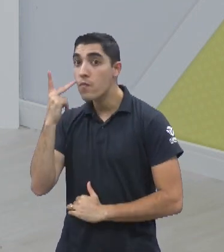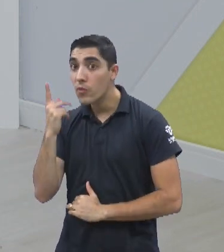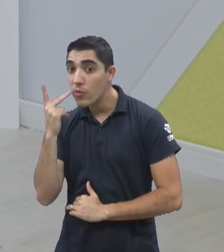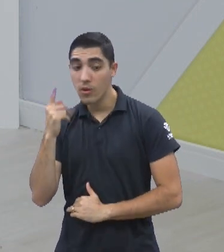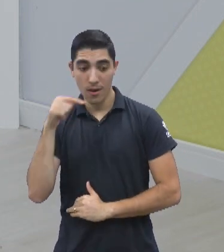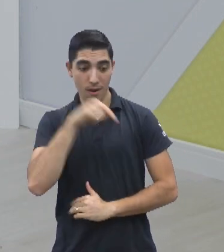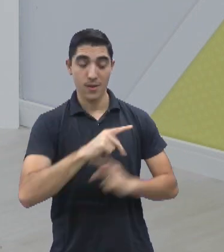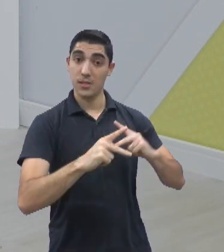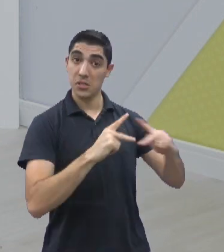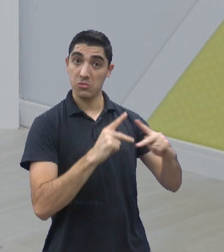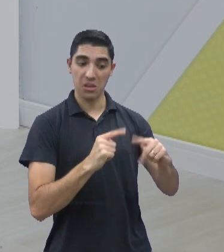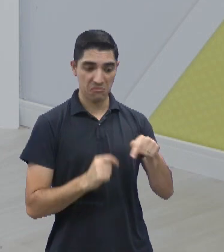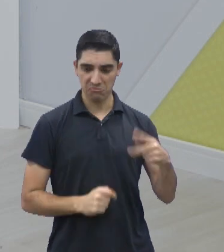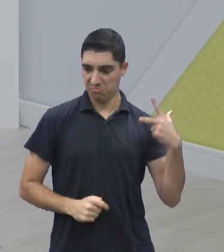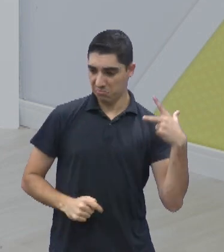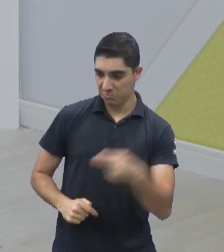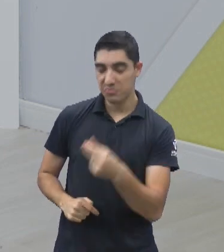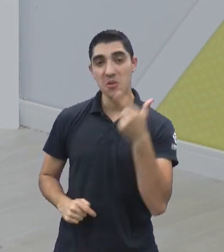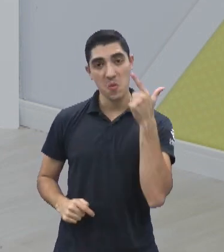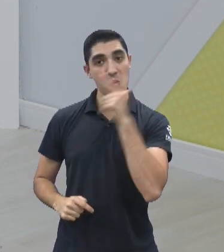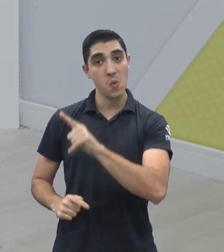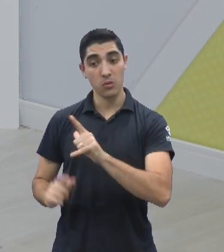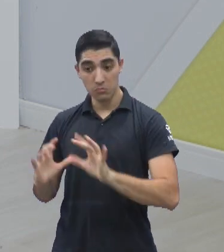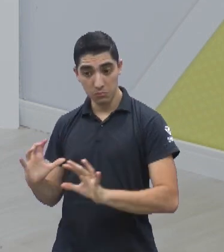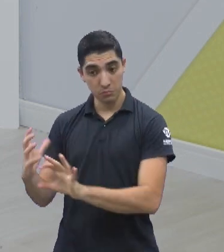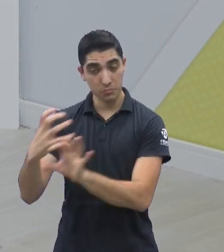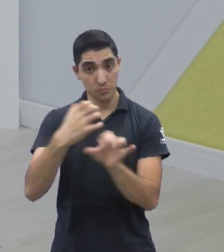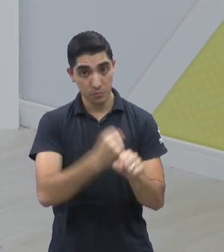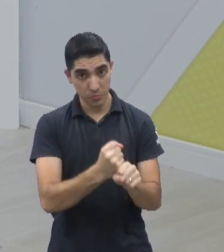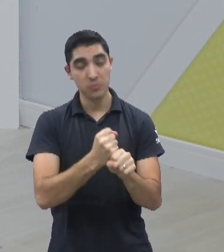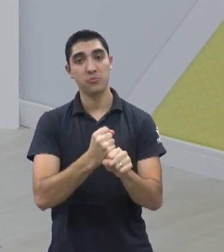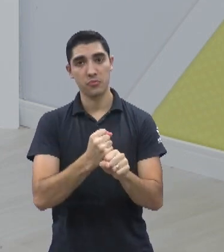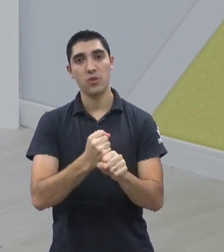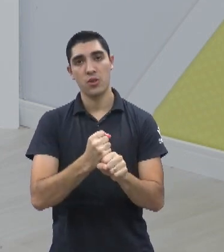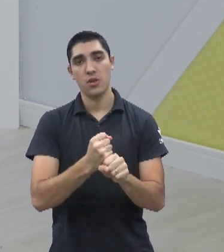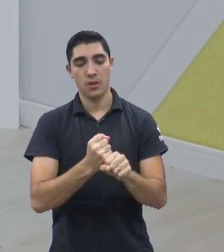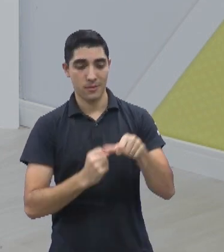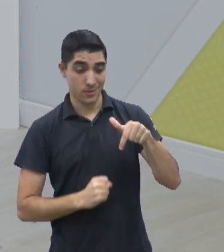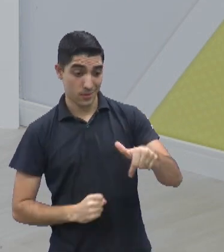Em Fortaleza, os joseenses venceram os donos da casa por